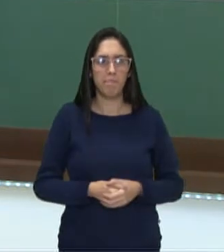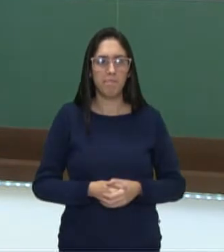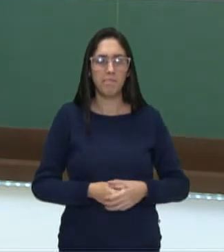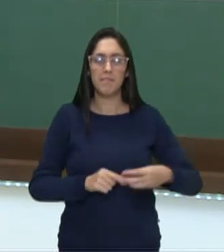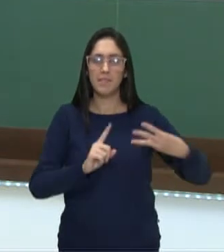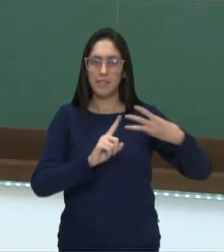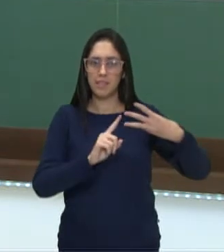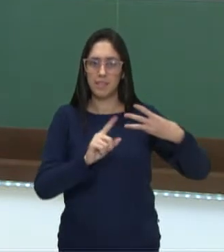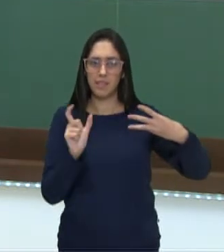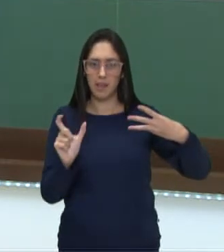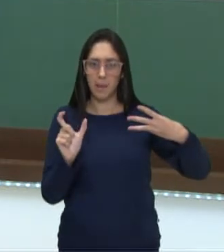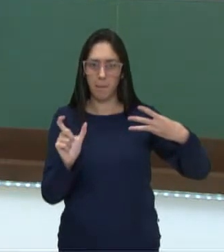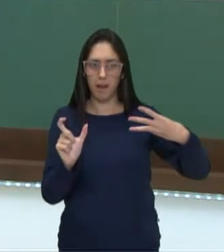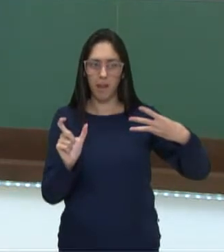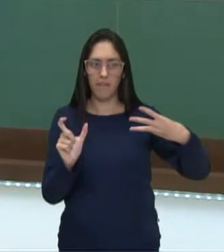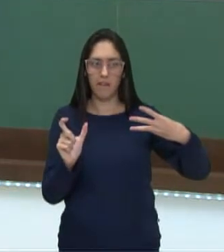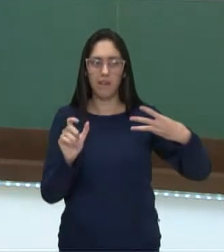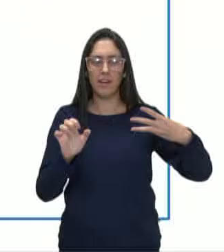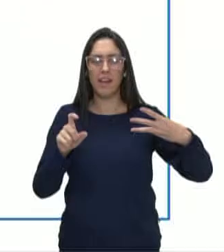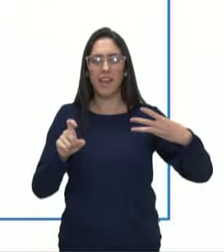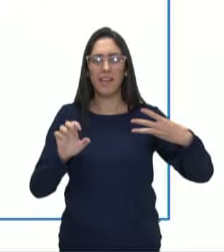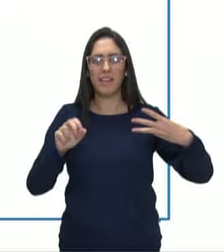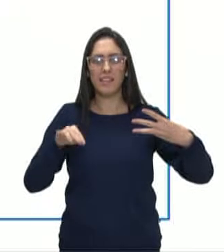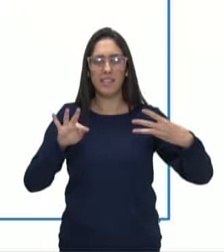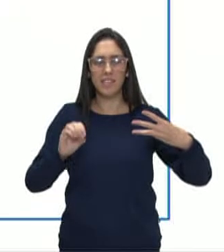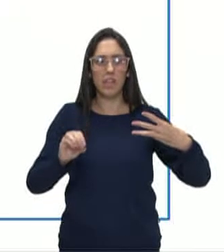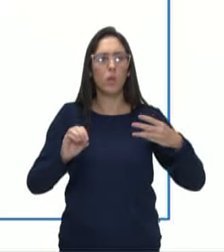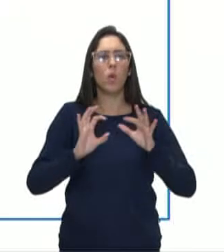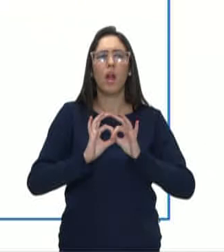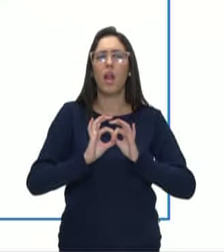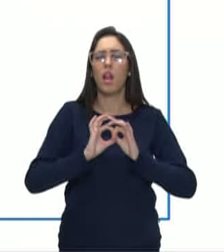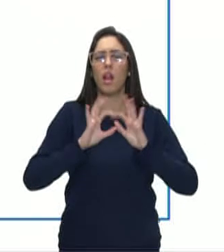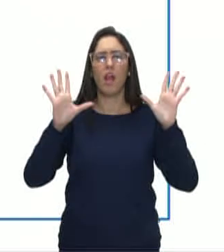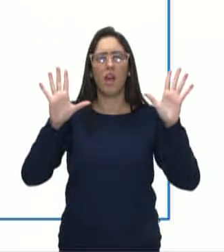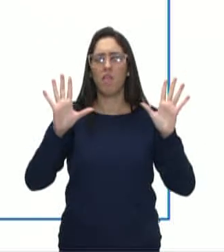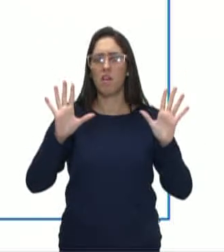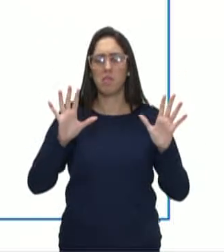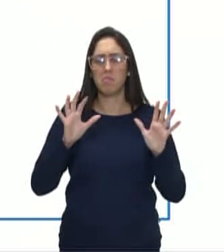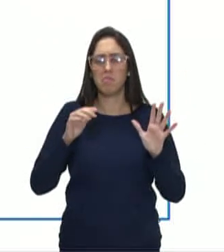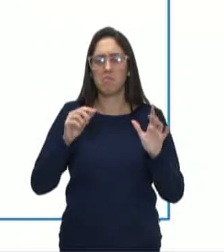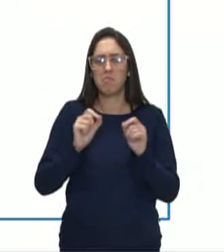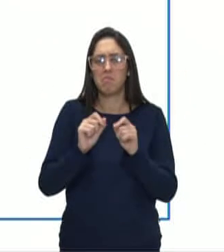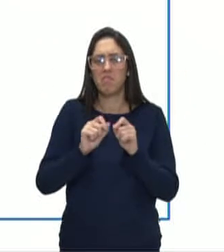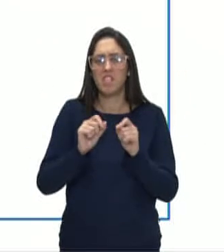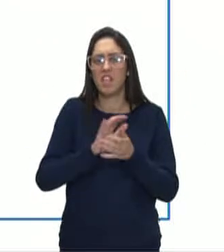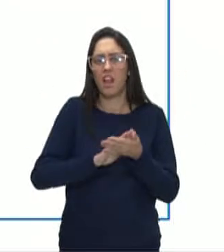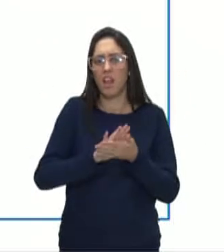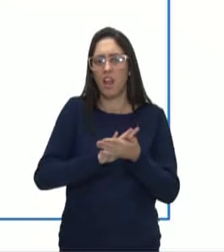Exento, que está livre, desembaraçado de algo, tá? Isento.